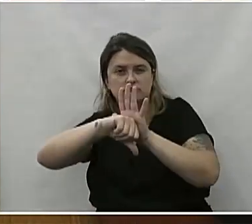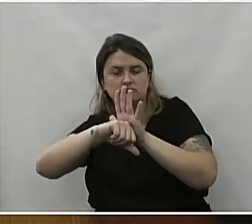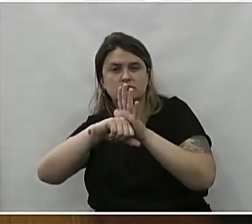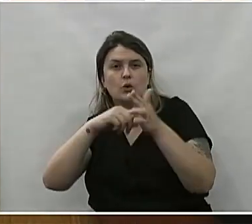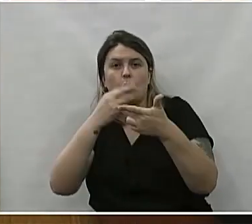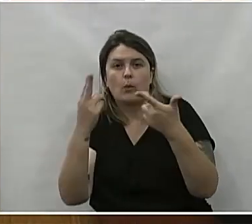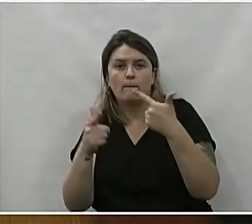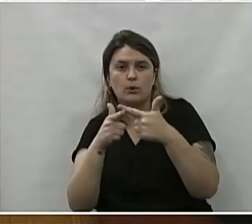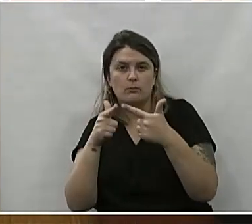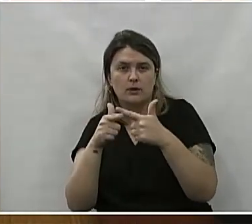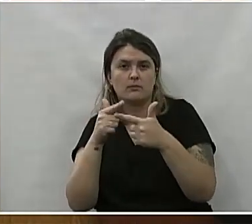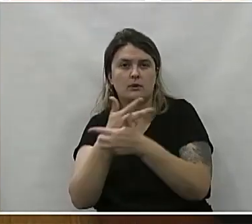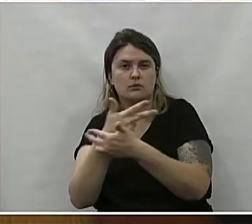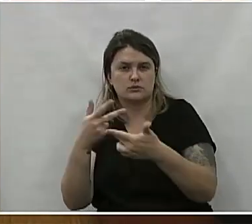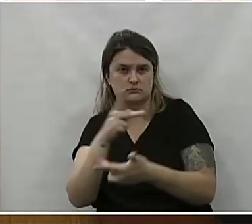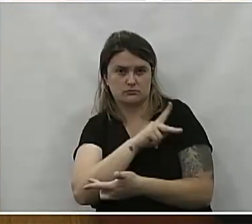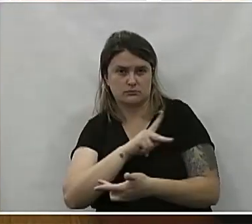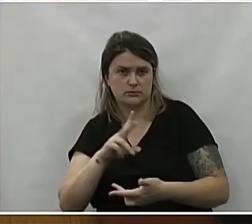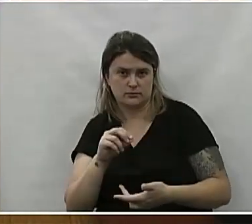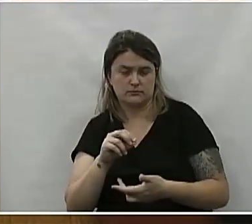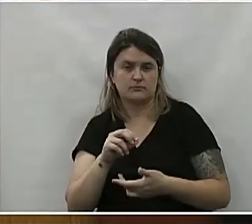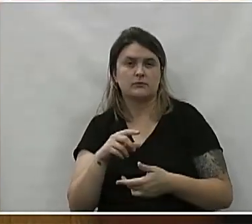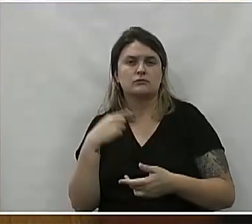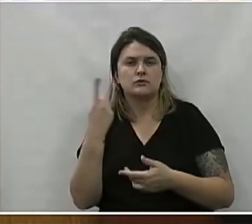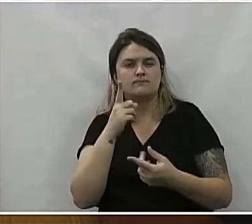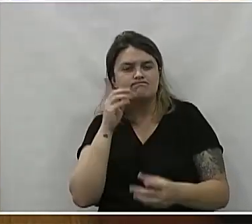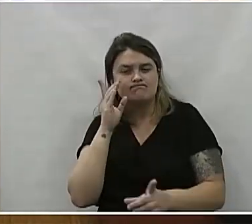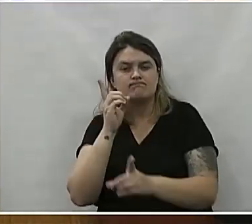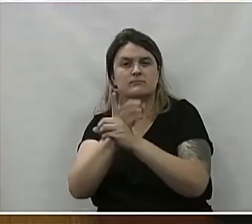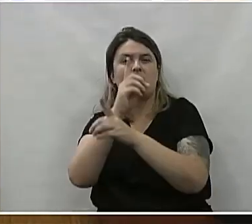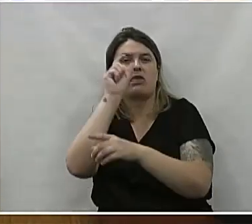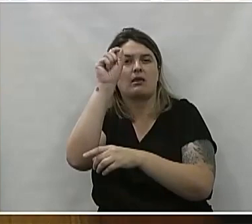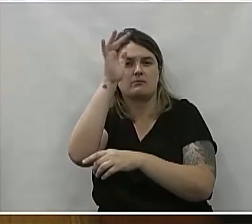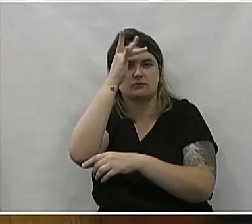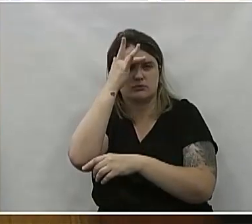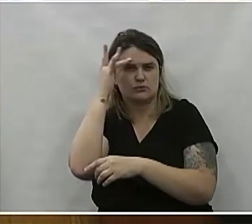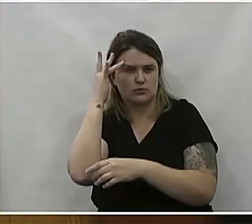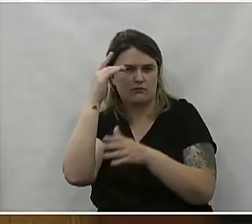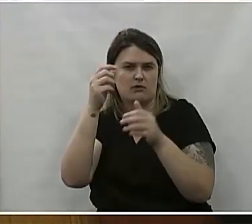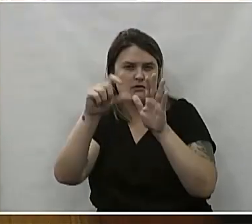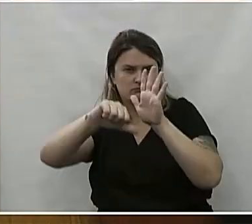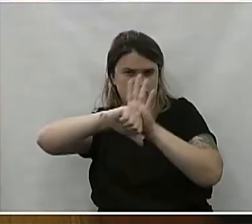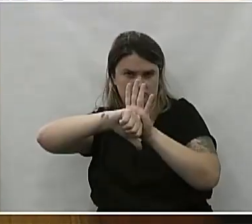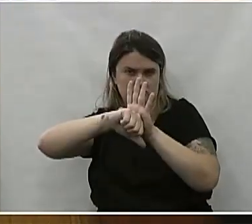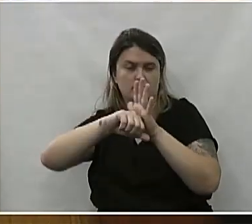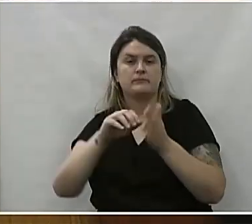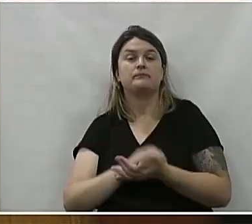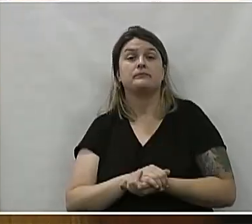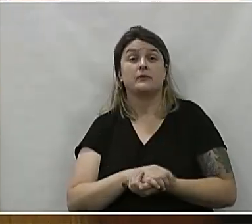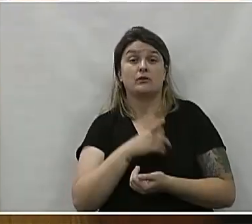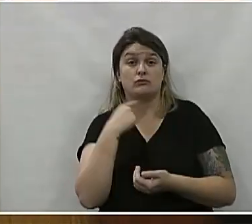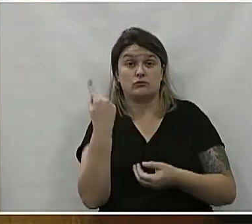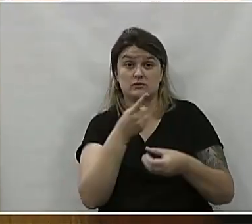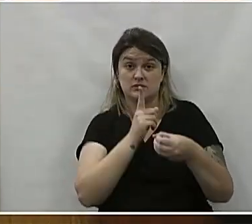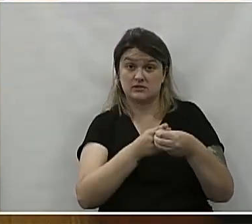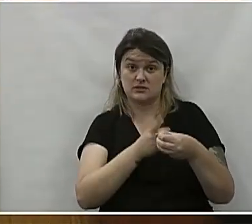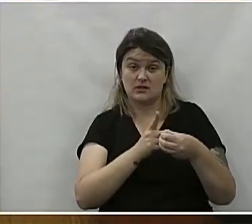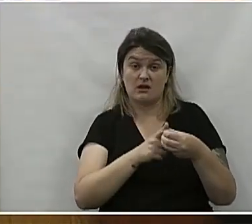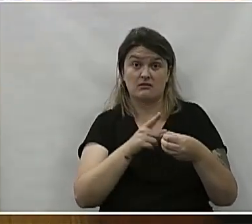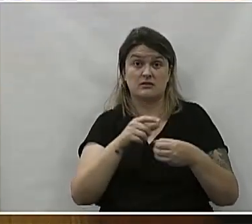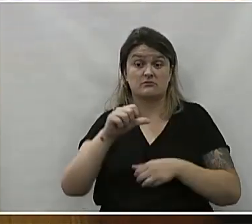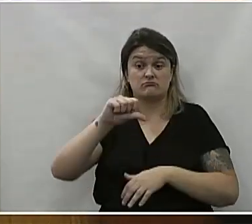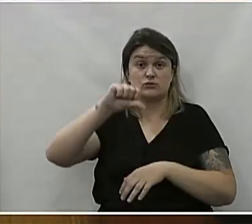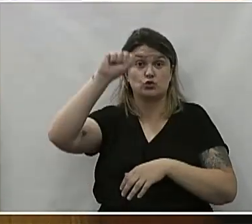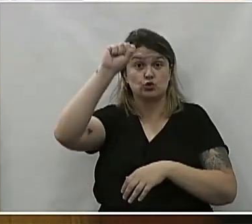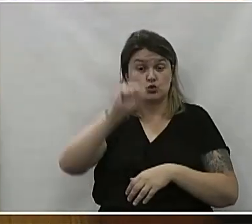de danos ao patrimônio público Assim, identificando os autores Facilitando a sua punição A cidade de União da Vitória Como o Polo Sul do